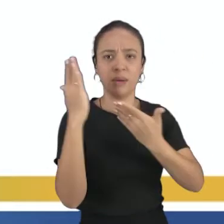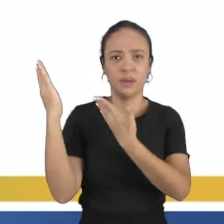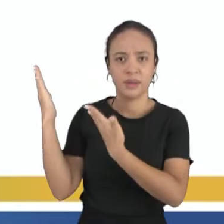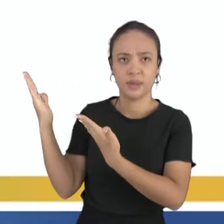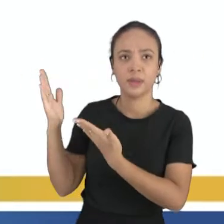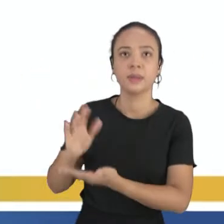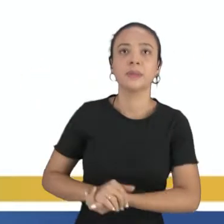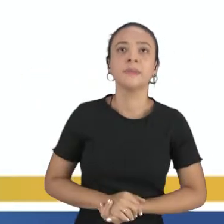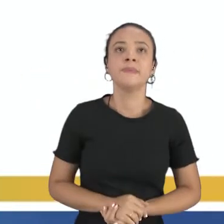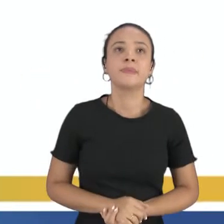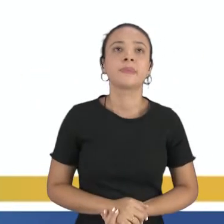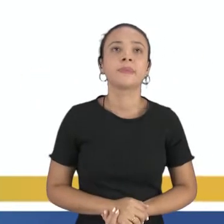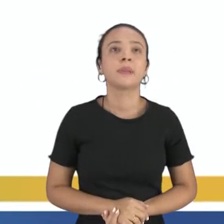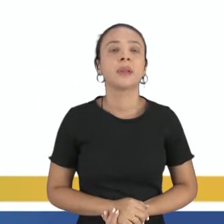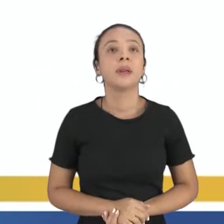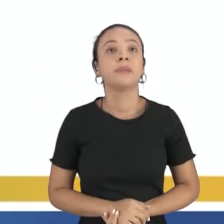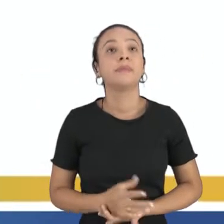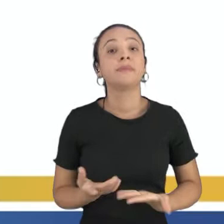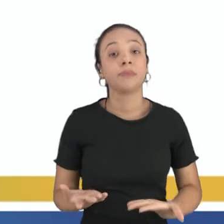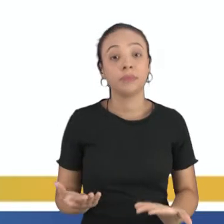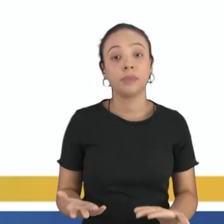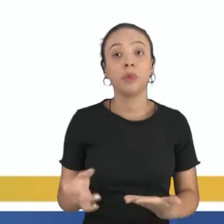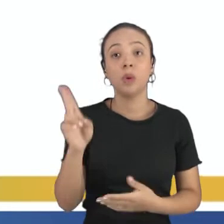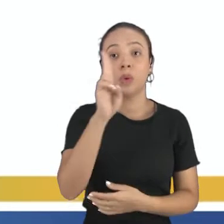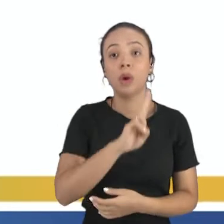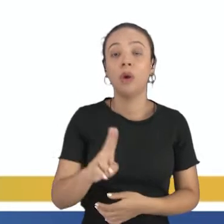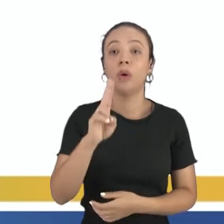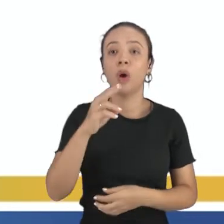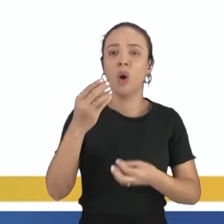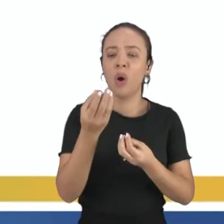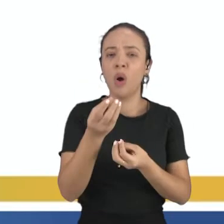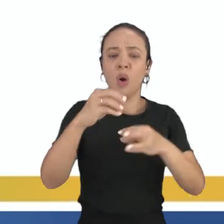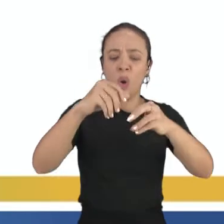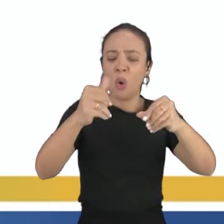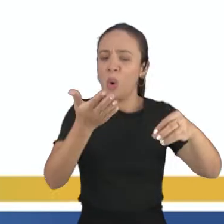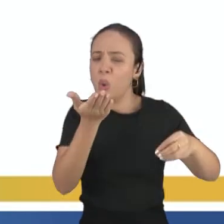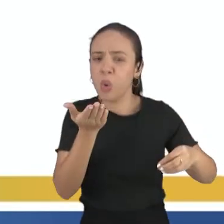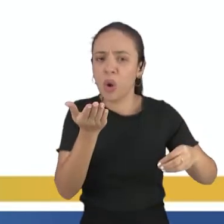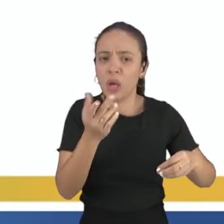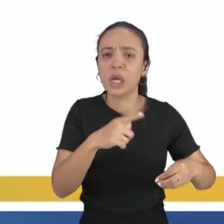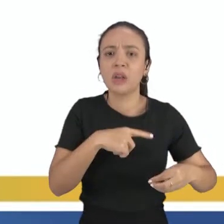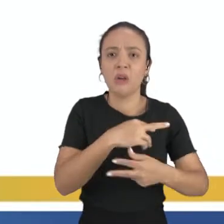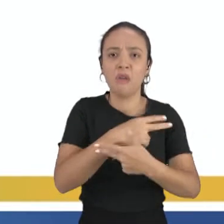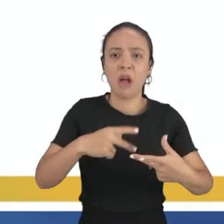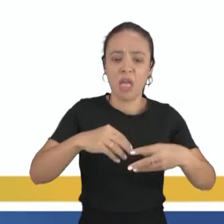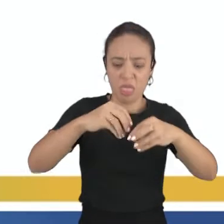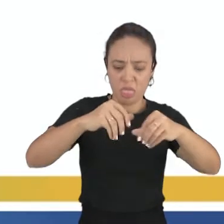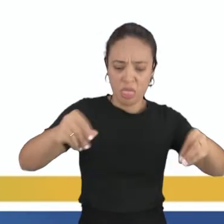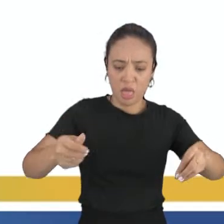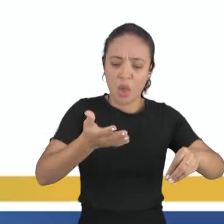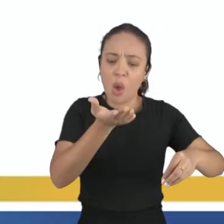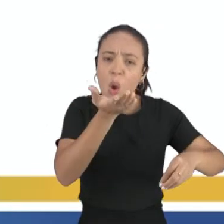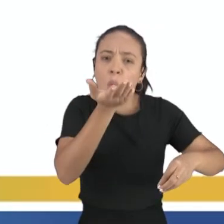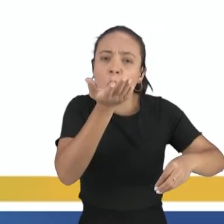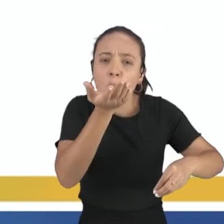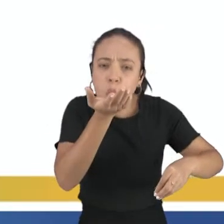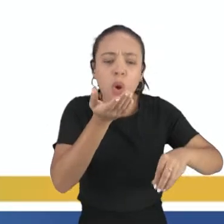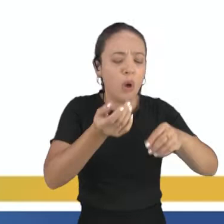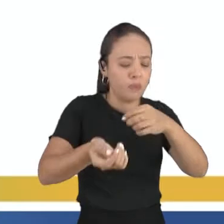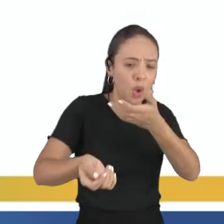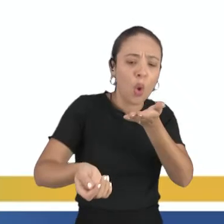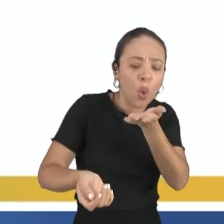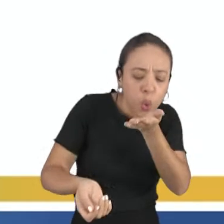Tais imagens eram feitas utilizando um pó produzido com elementos minerais que era soprado sobre as mãos